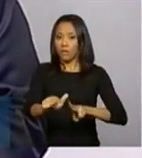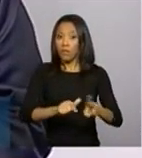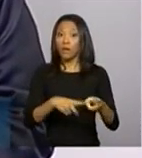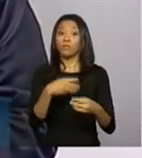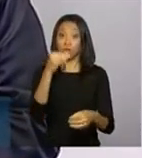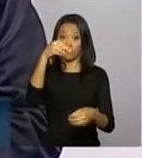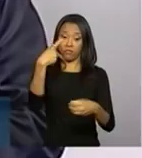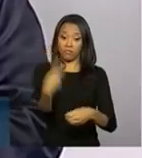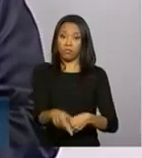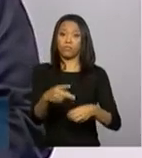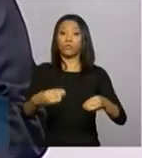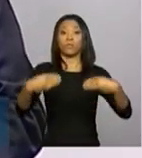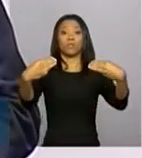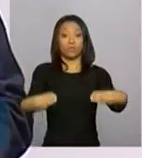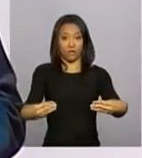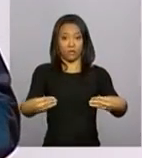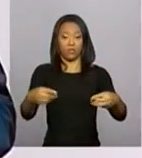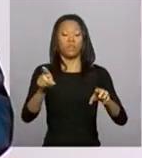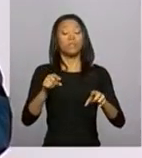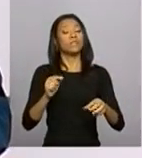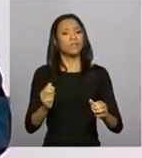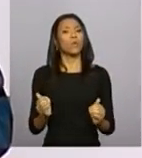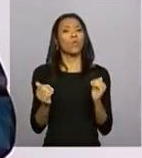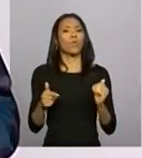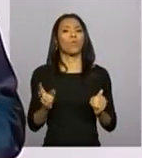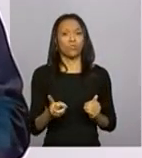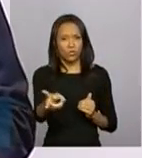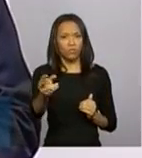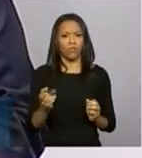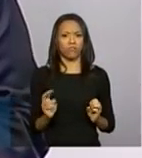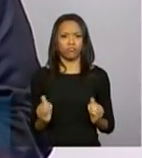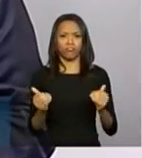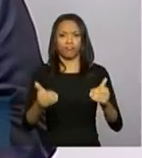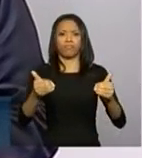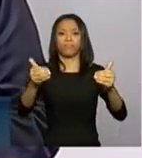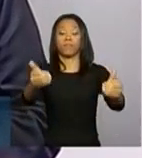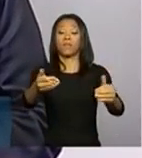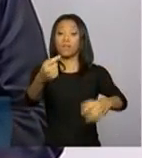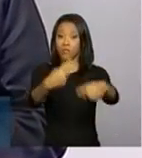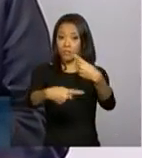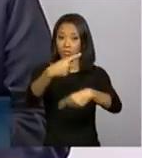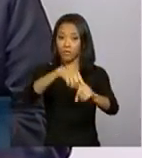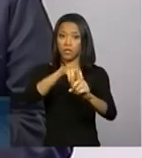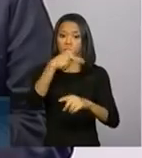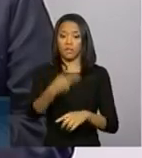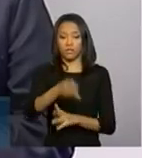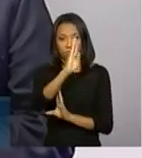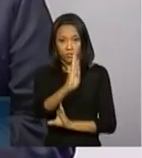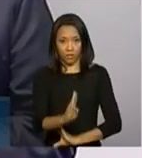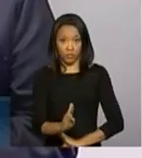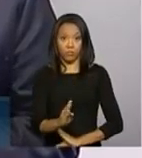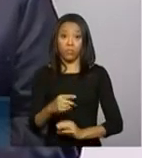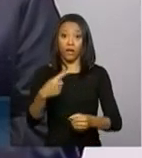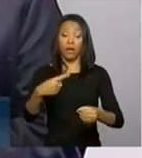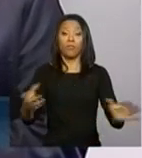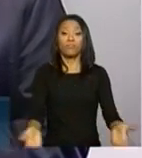das Cidades e avançar na consolidação das políticas nacionais de desenvolvimento